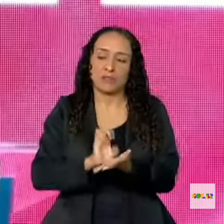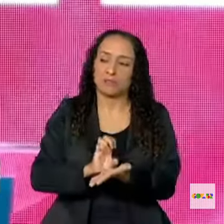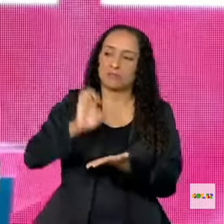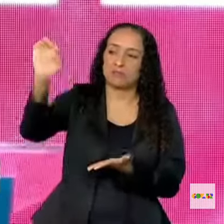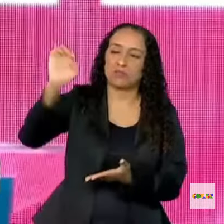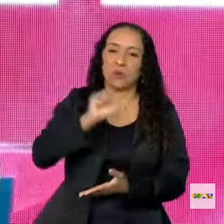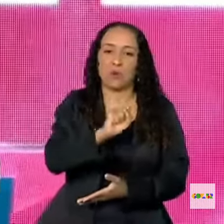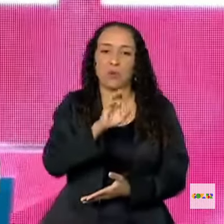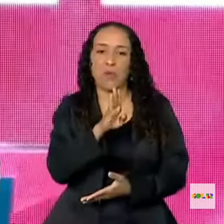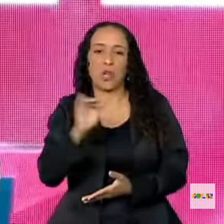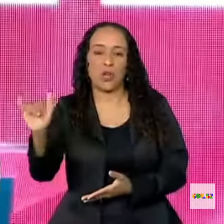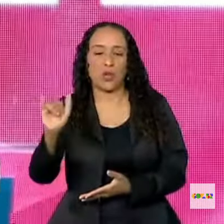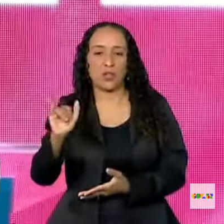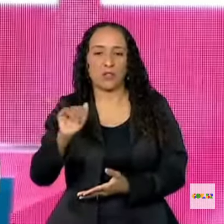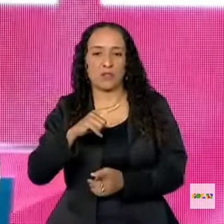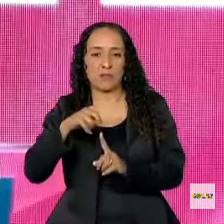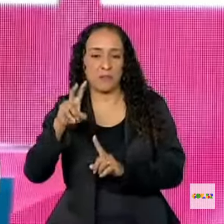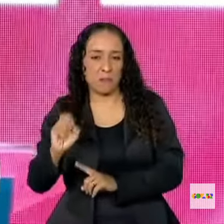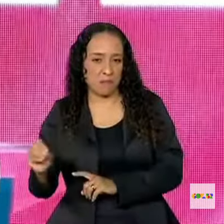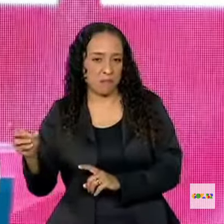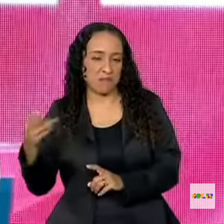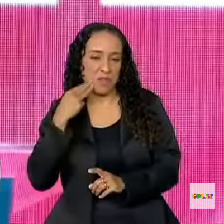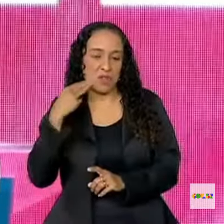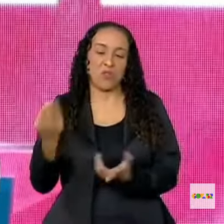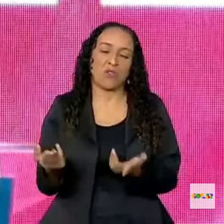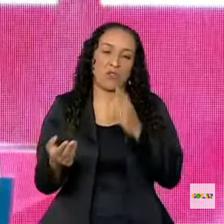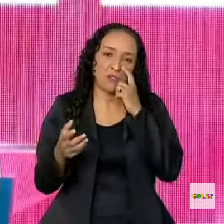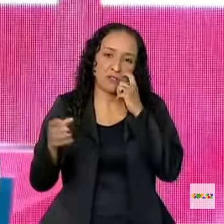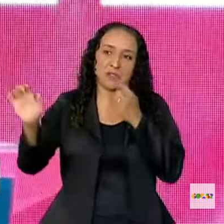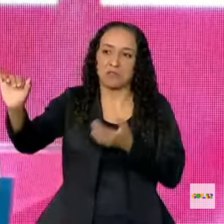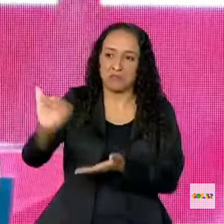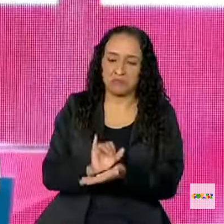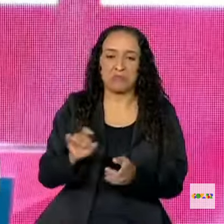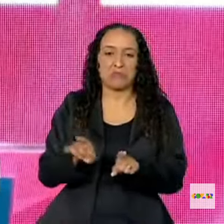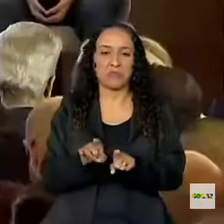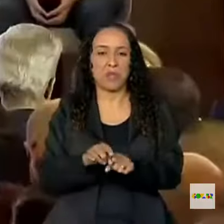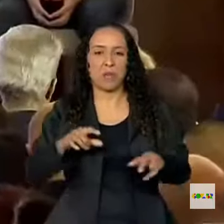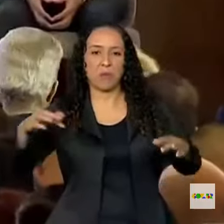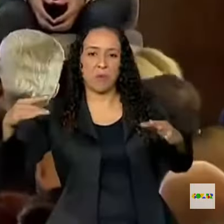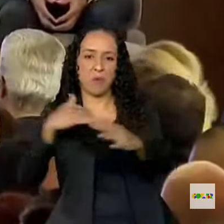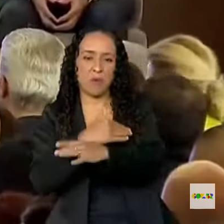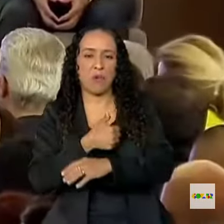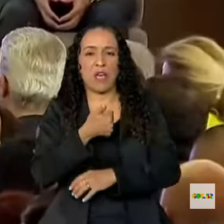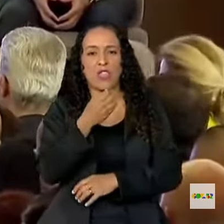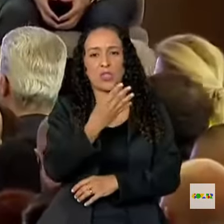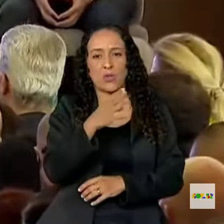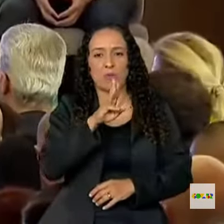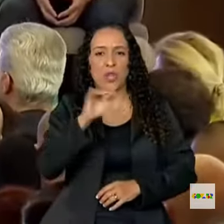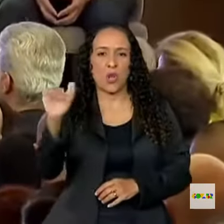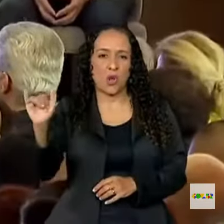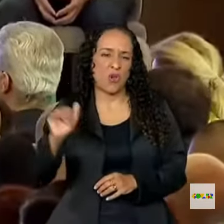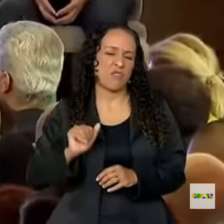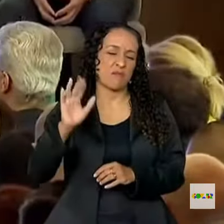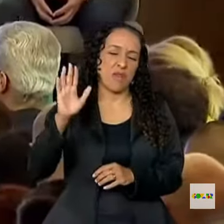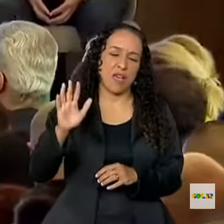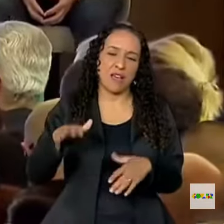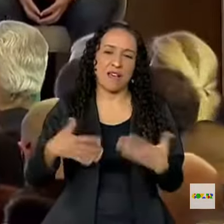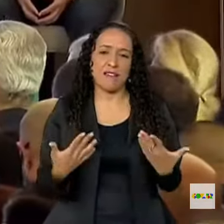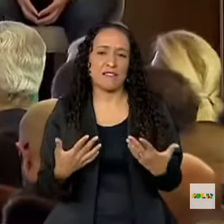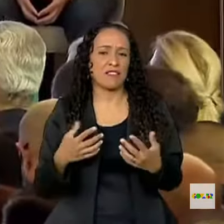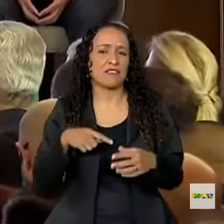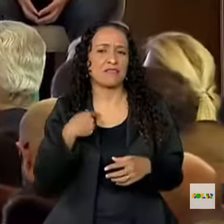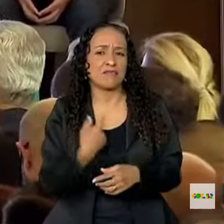milhões me importamos 5 milhões me que o nosso Sul que chegou a 14 bilhões e um pouco mais que